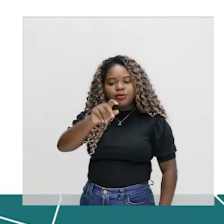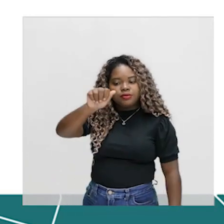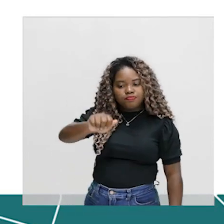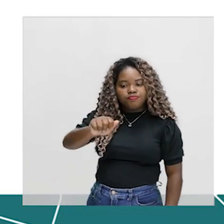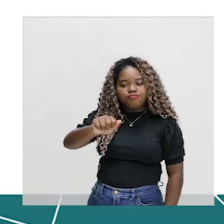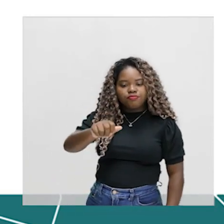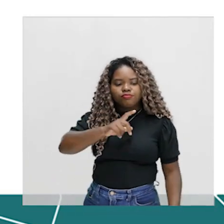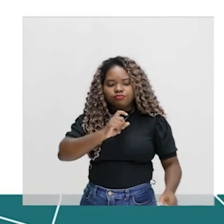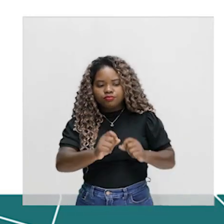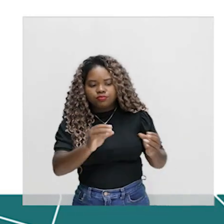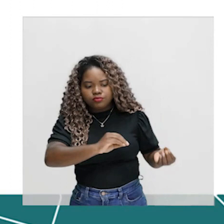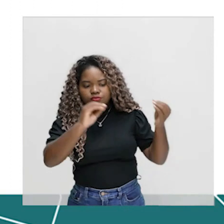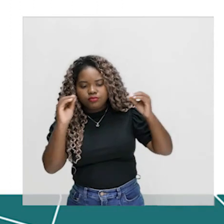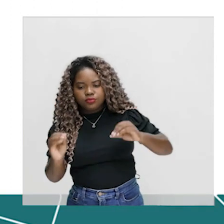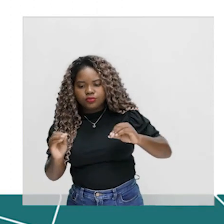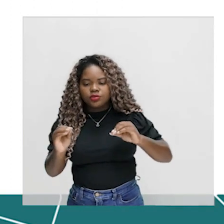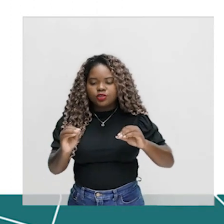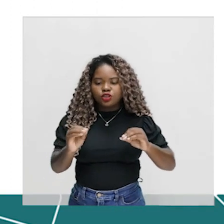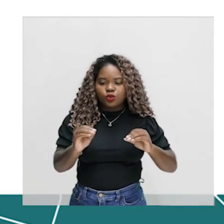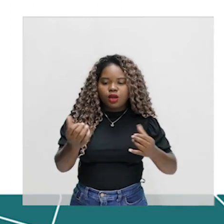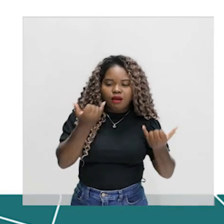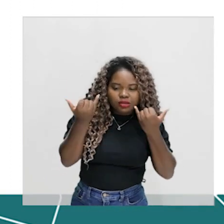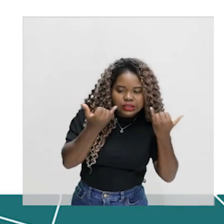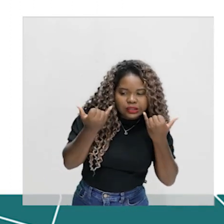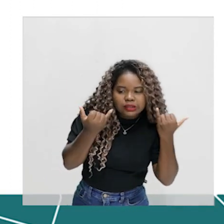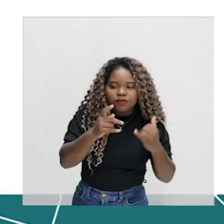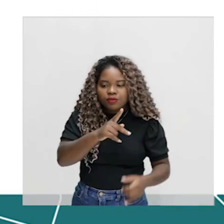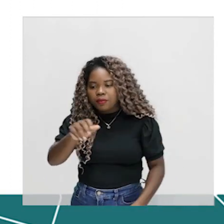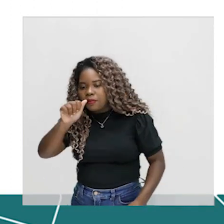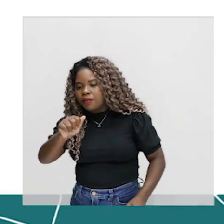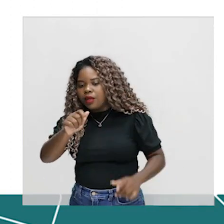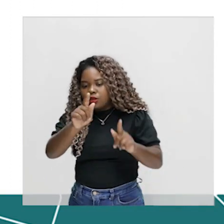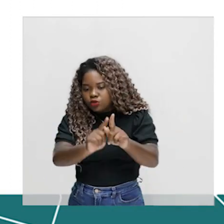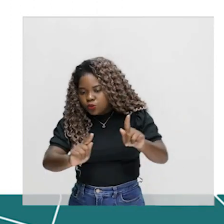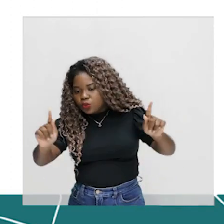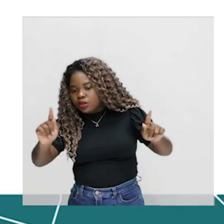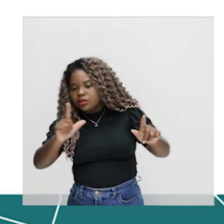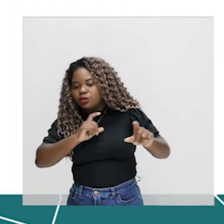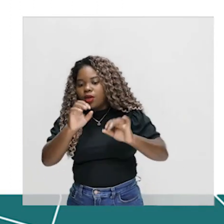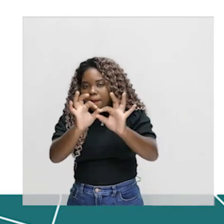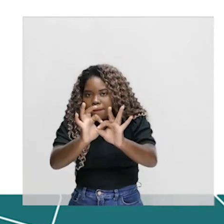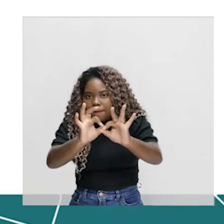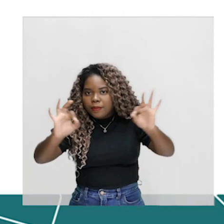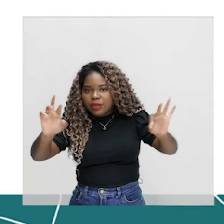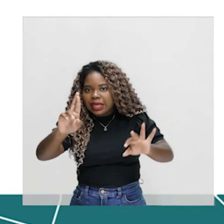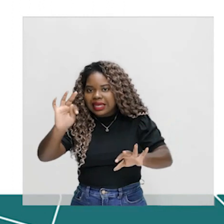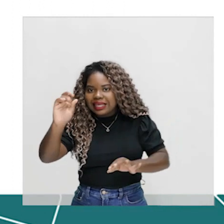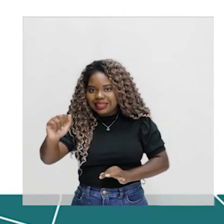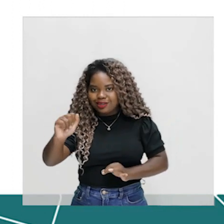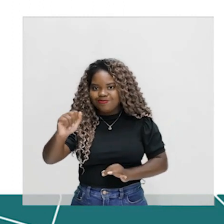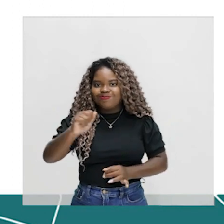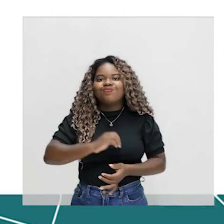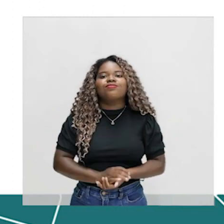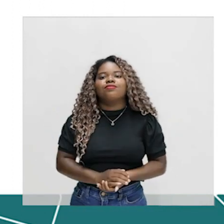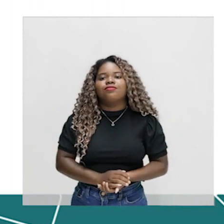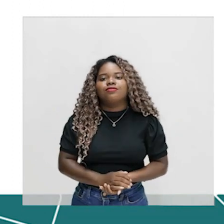aritmética quanto a gente coloca os dados de uma PA num gráfico vai dar uma reta ou seja de